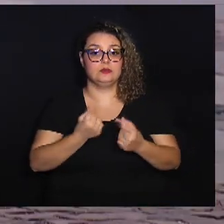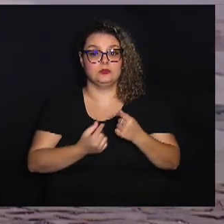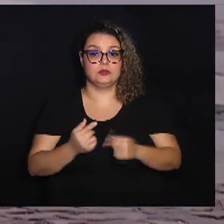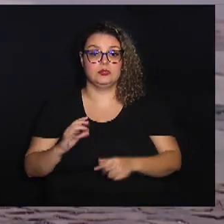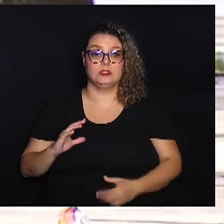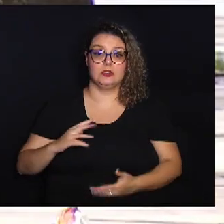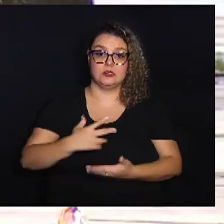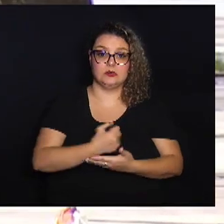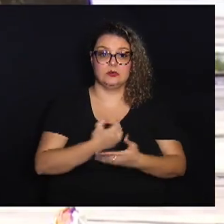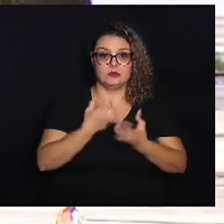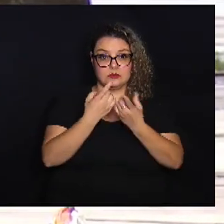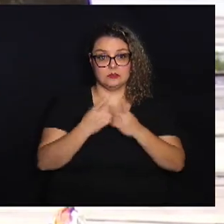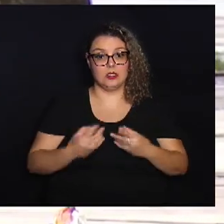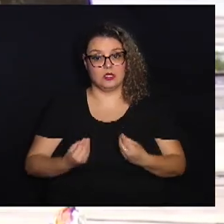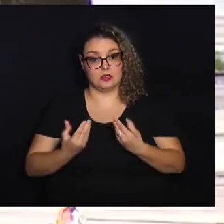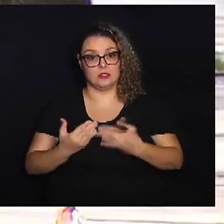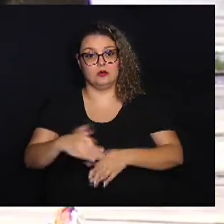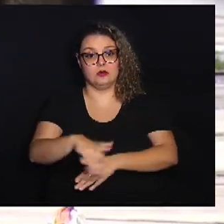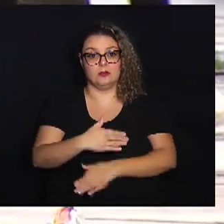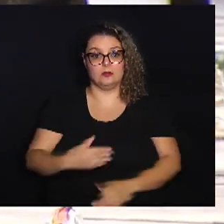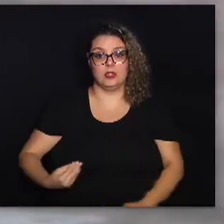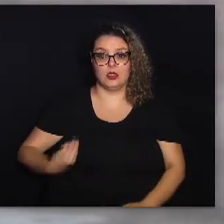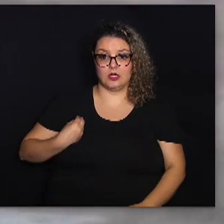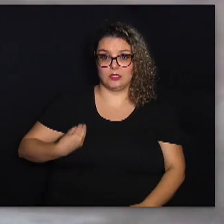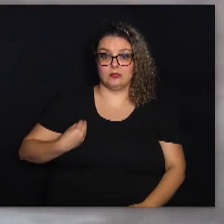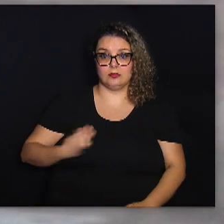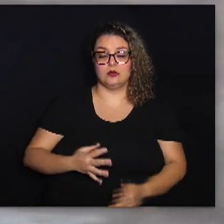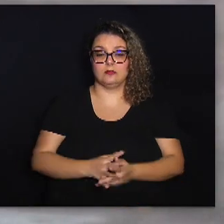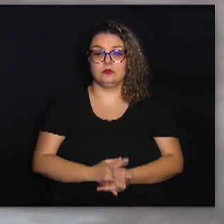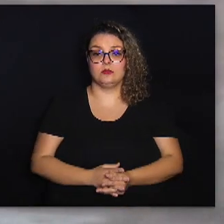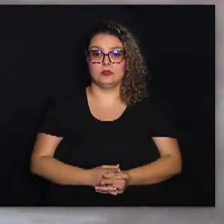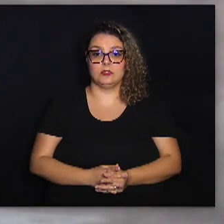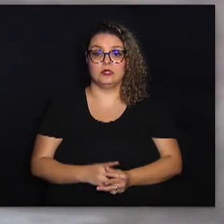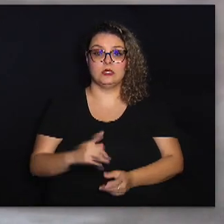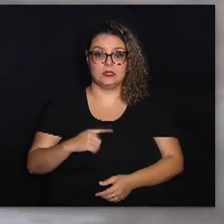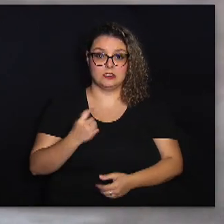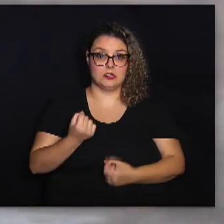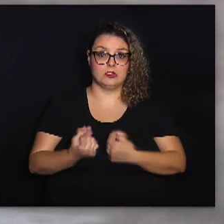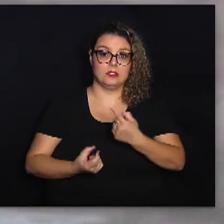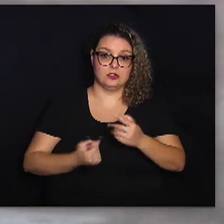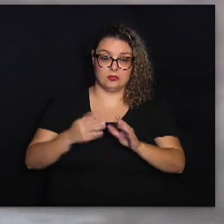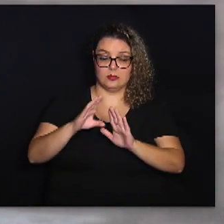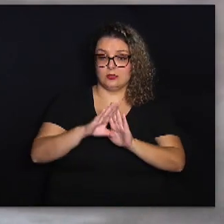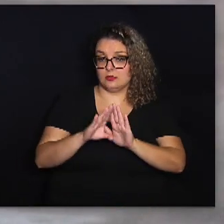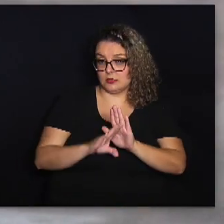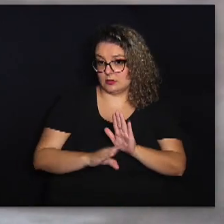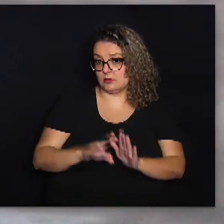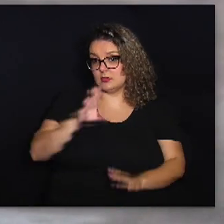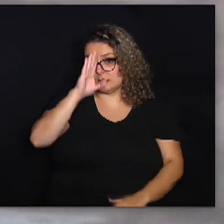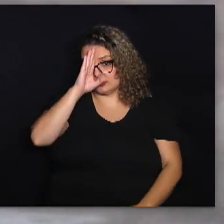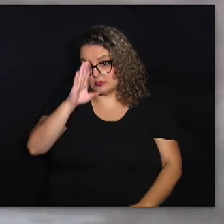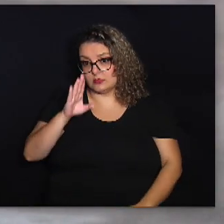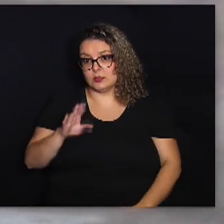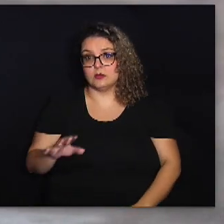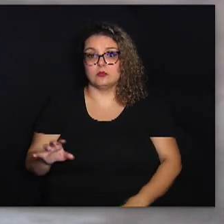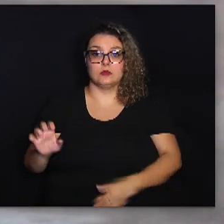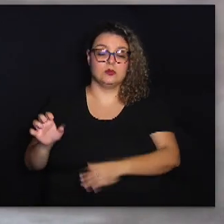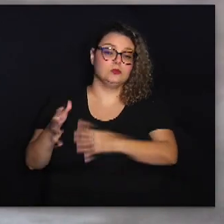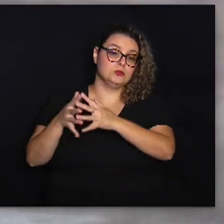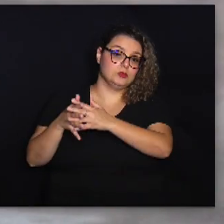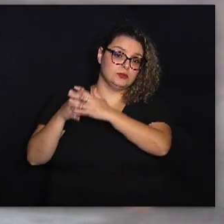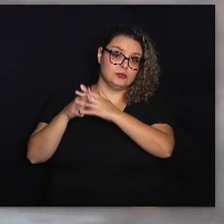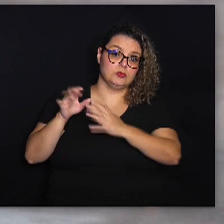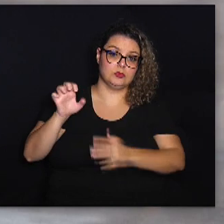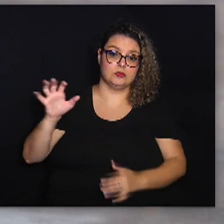da dignidade da população em situação de rua. Tem alguns programas, né, principalmente nos Estados Unidos, na Europa, que é o